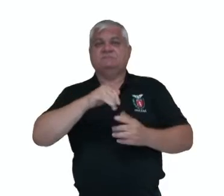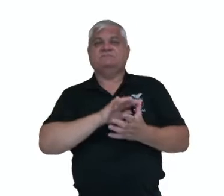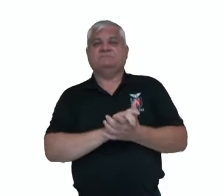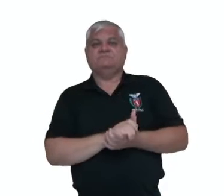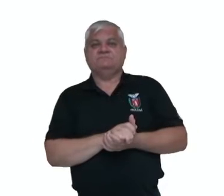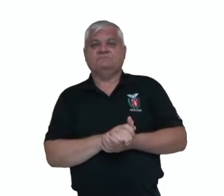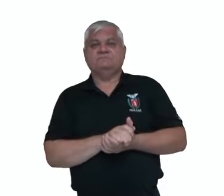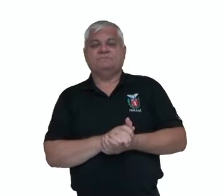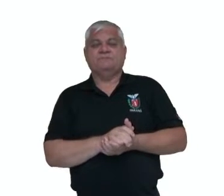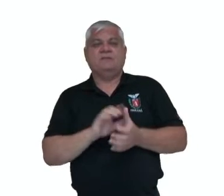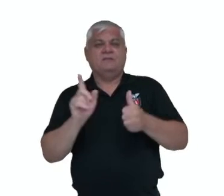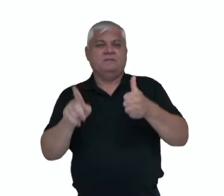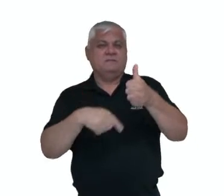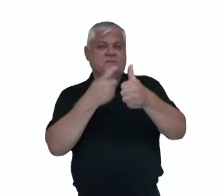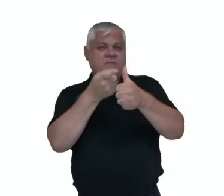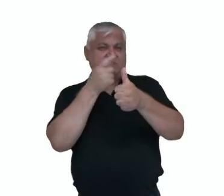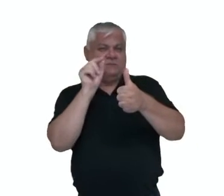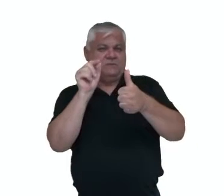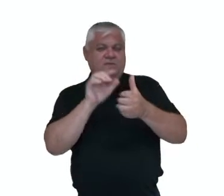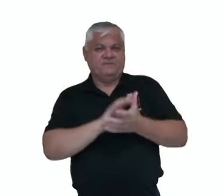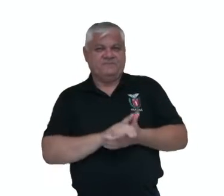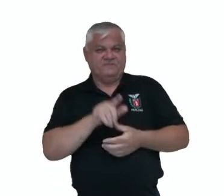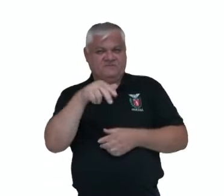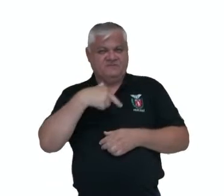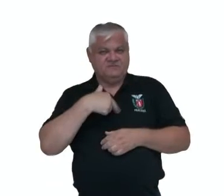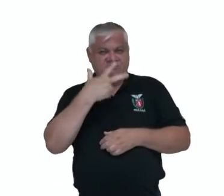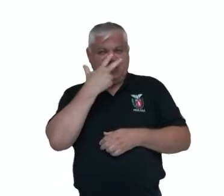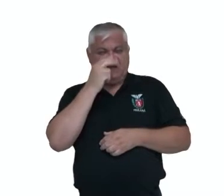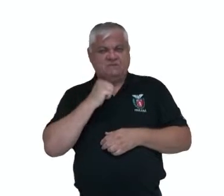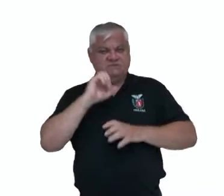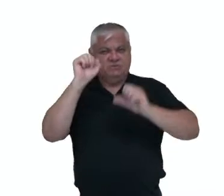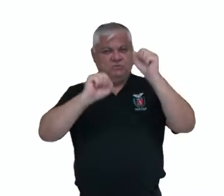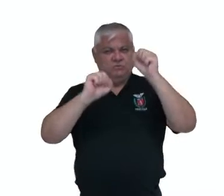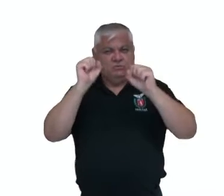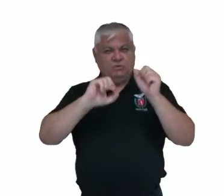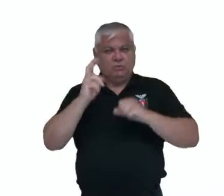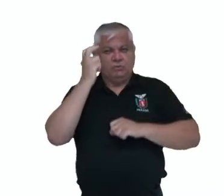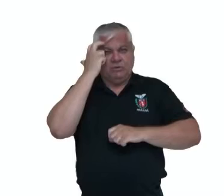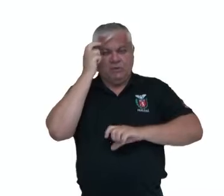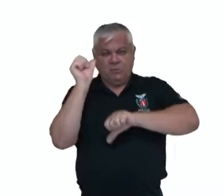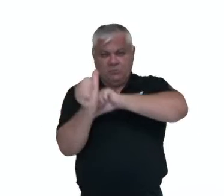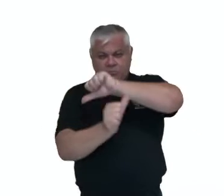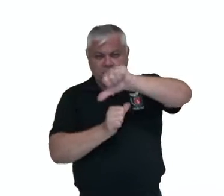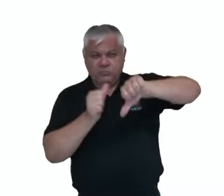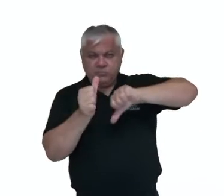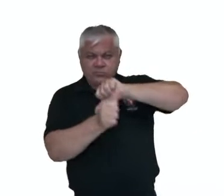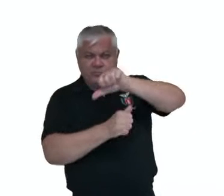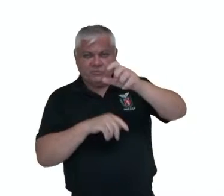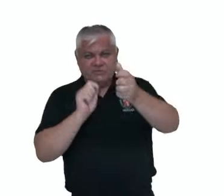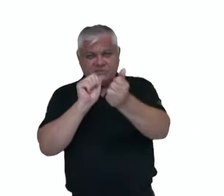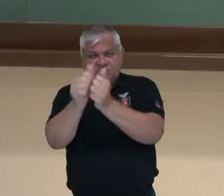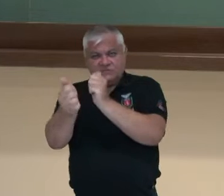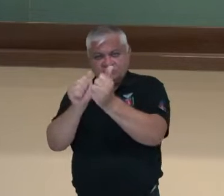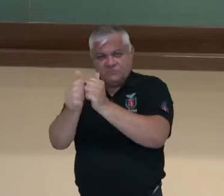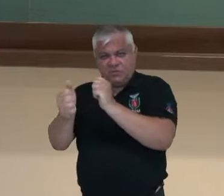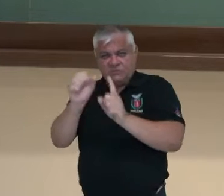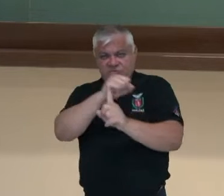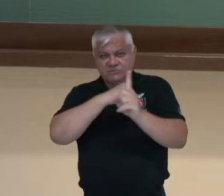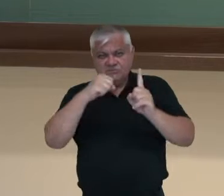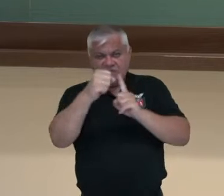Então, exercício número 1. Você acha que a indústria cultural modifica as relações esportivas com a